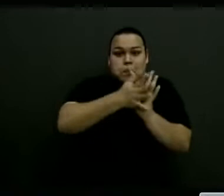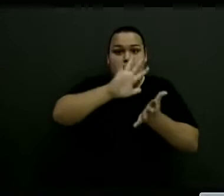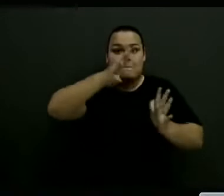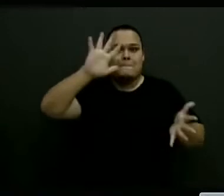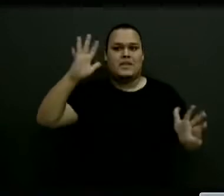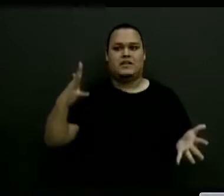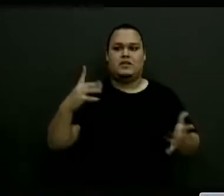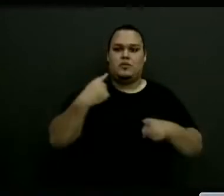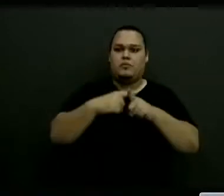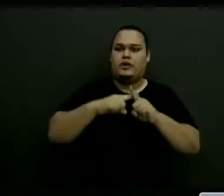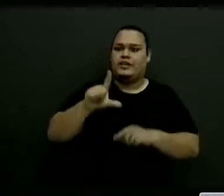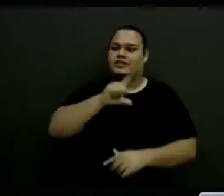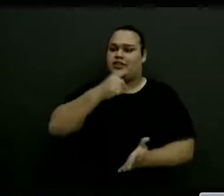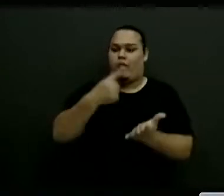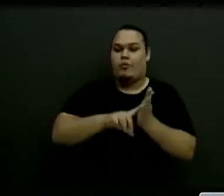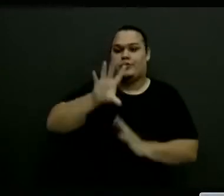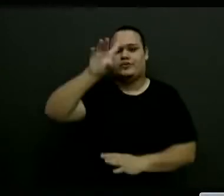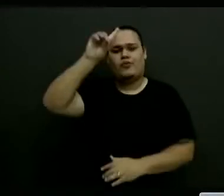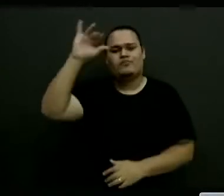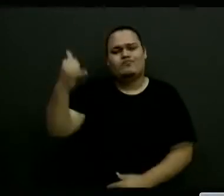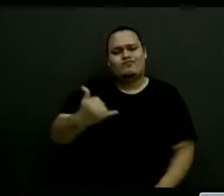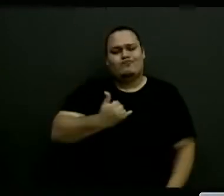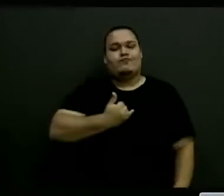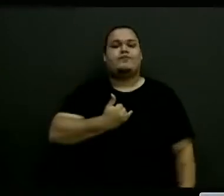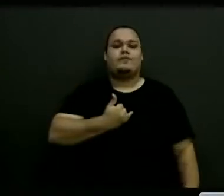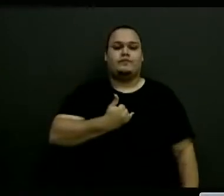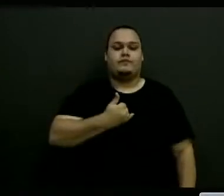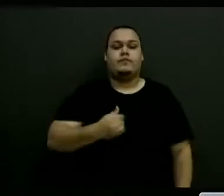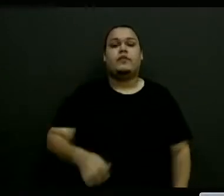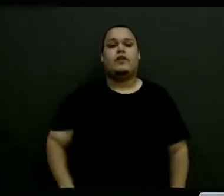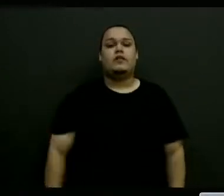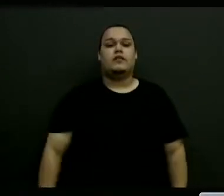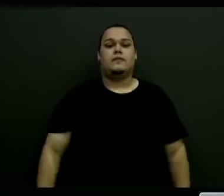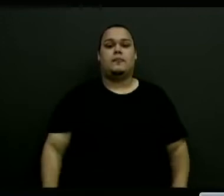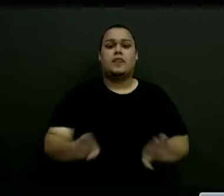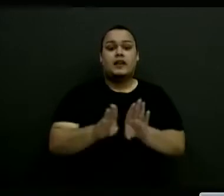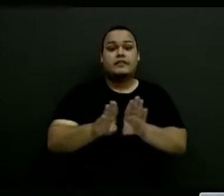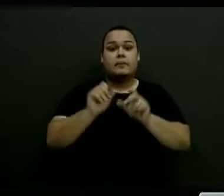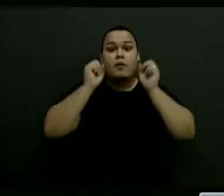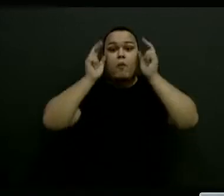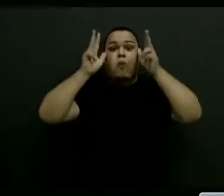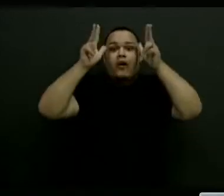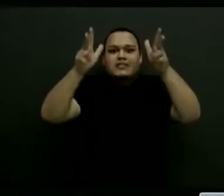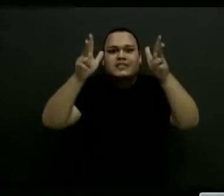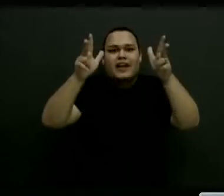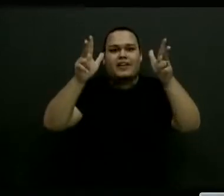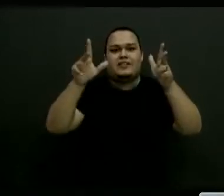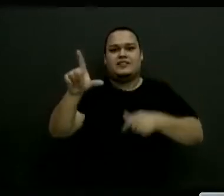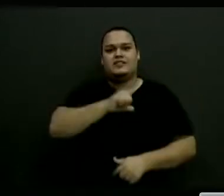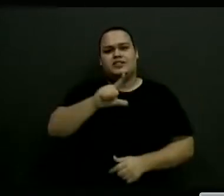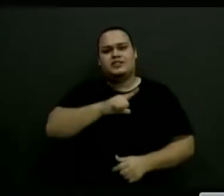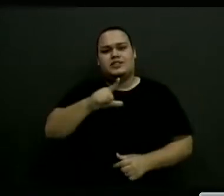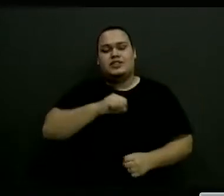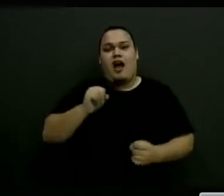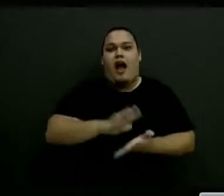Deus. E Arão e todos os seus filhos de Israel olharam para Moisés, e